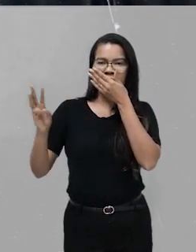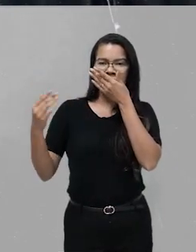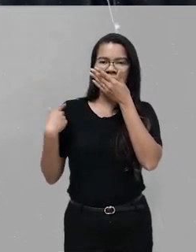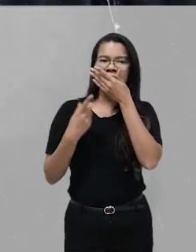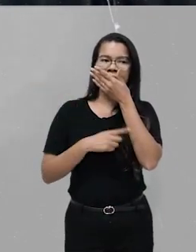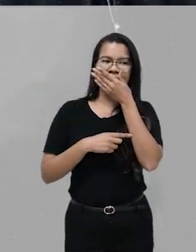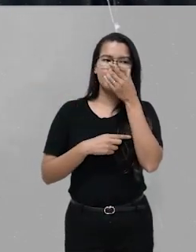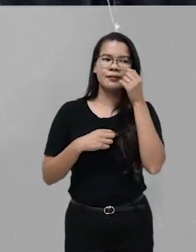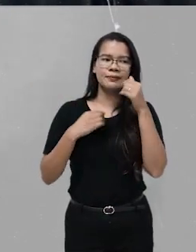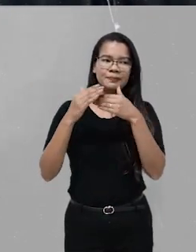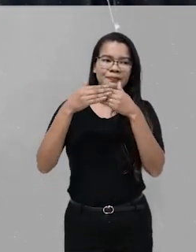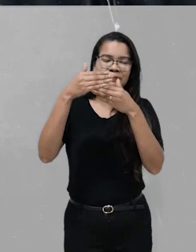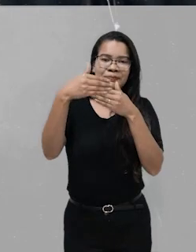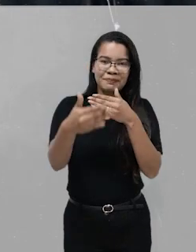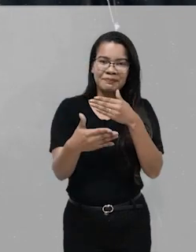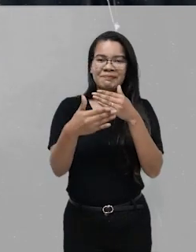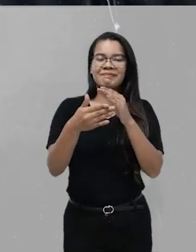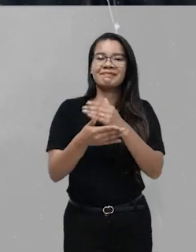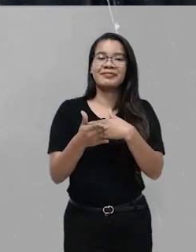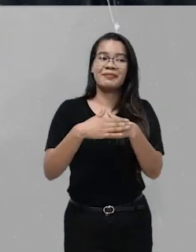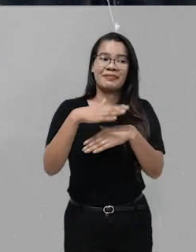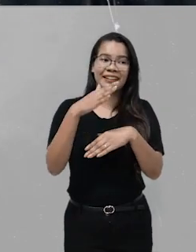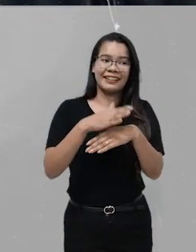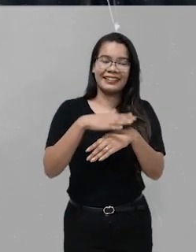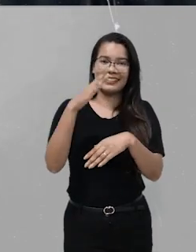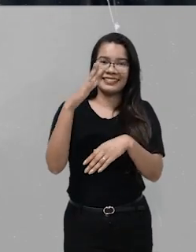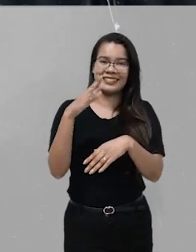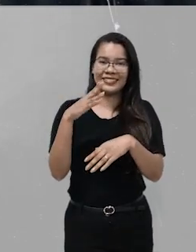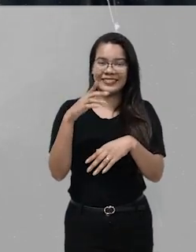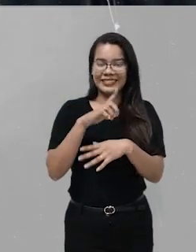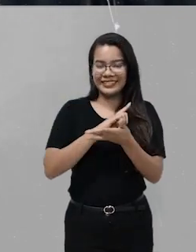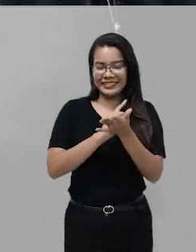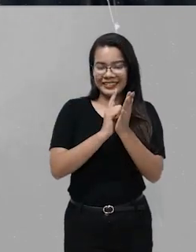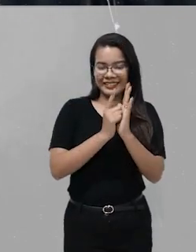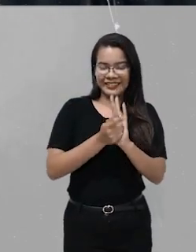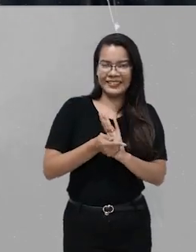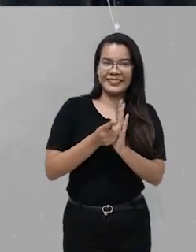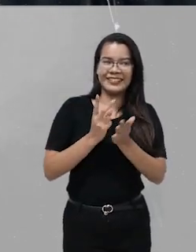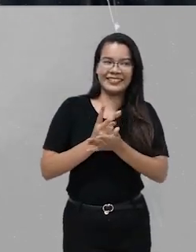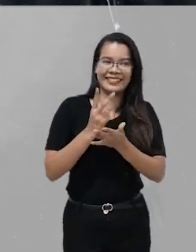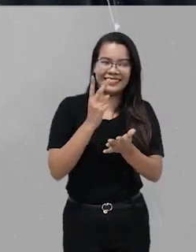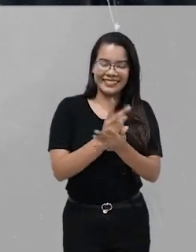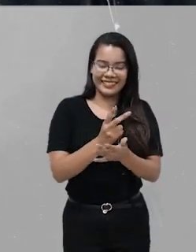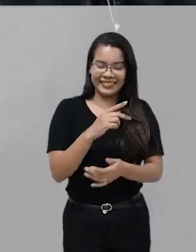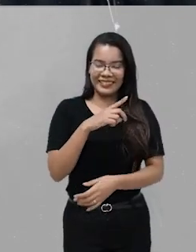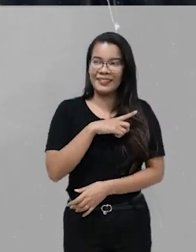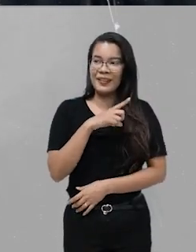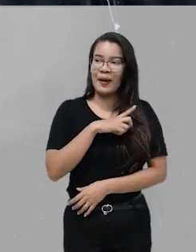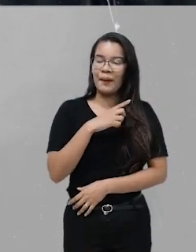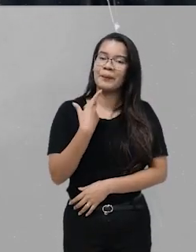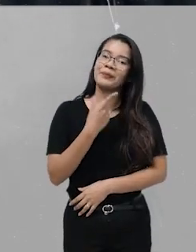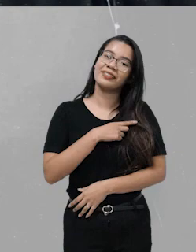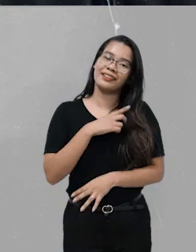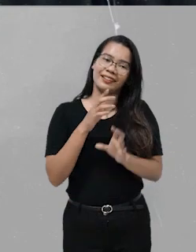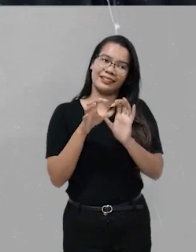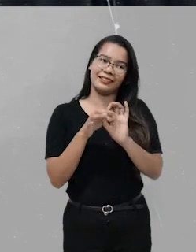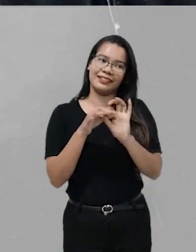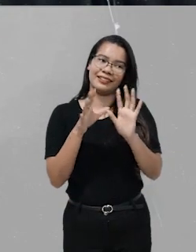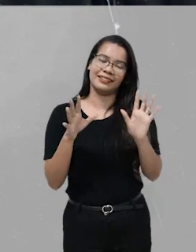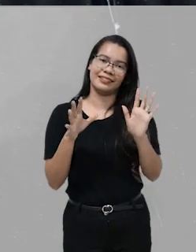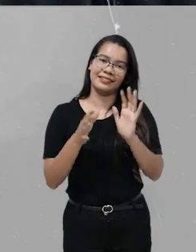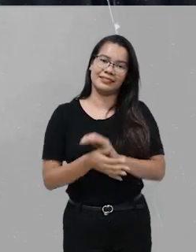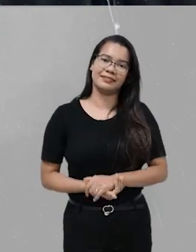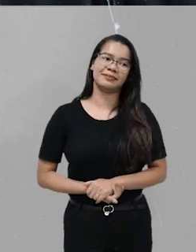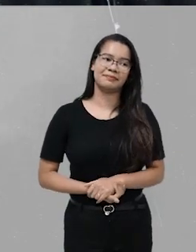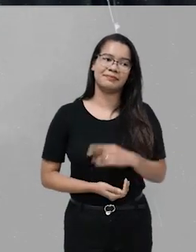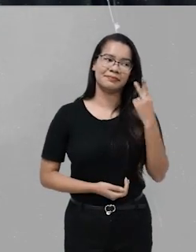vamos evoluindo, evoluindo, mas os gêneros continuam existindo e lançamos mão deles, né, dos